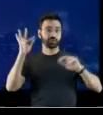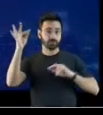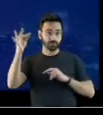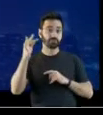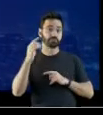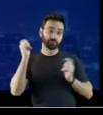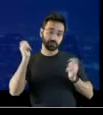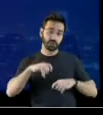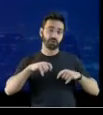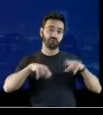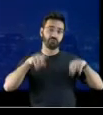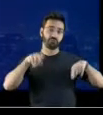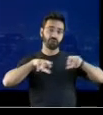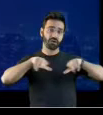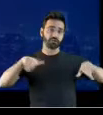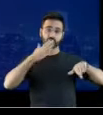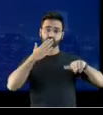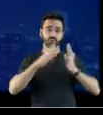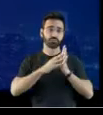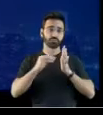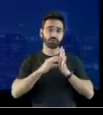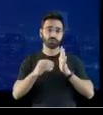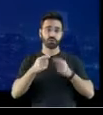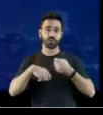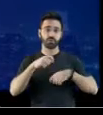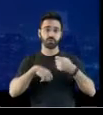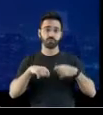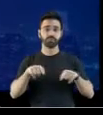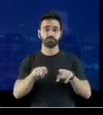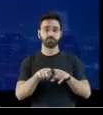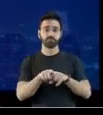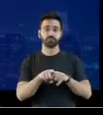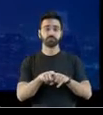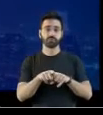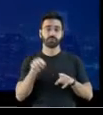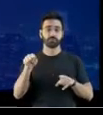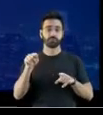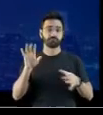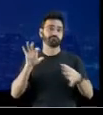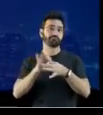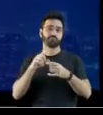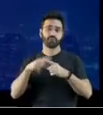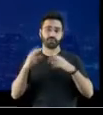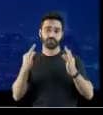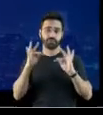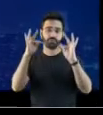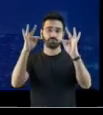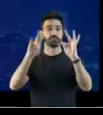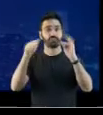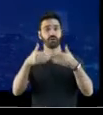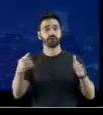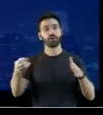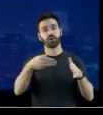ampla variedade de modelos de negócio e aplicações potencializadas por essa tecnologia, a